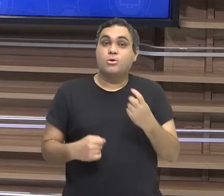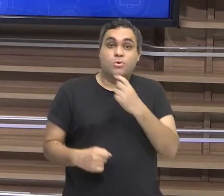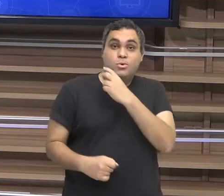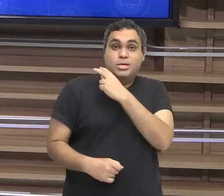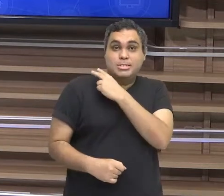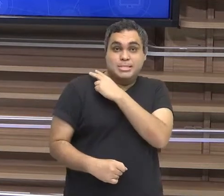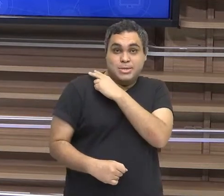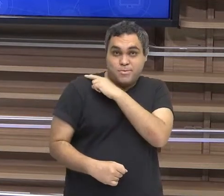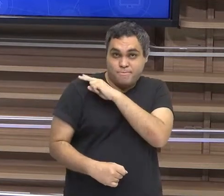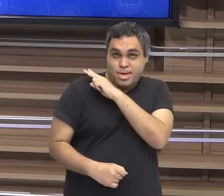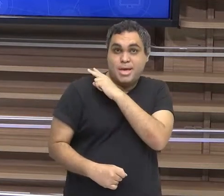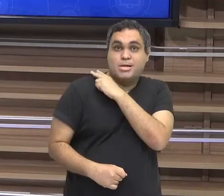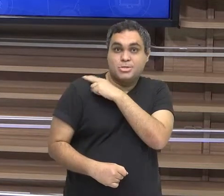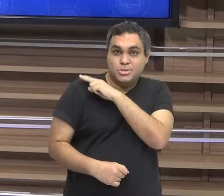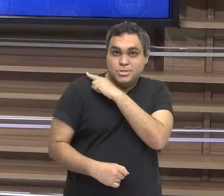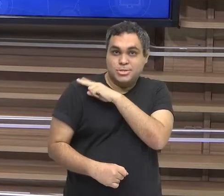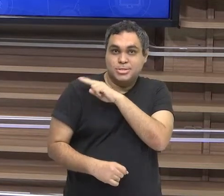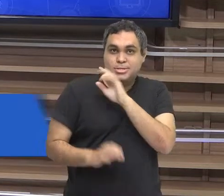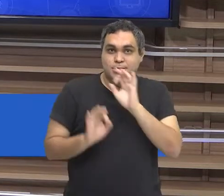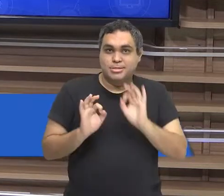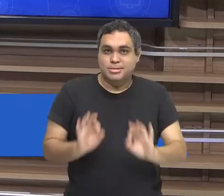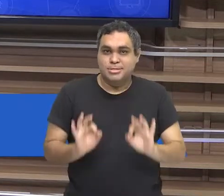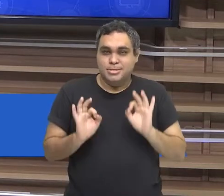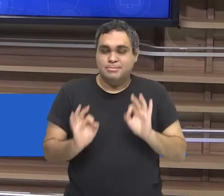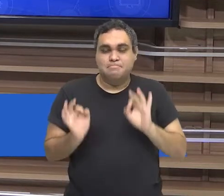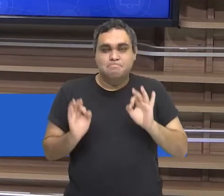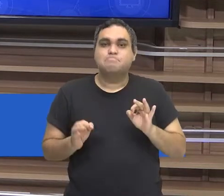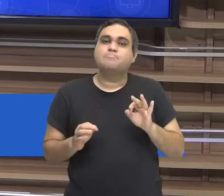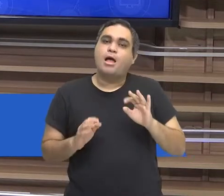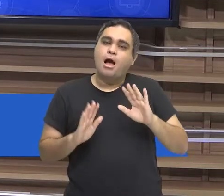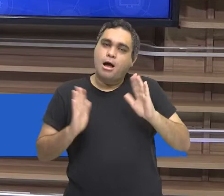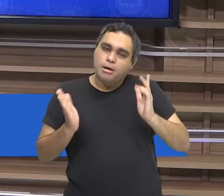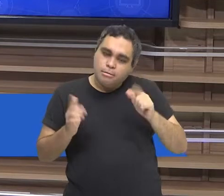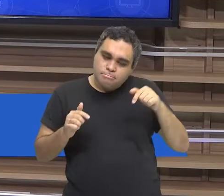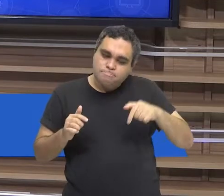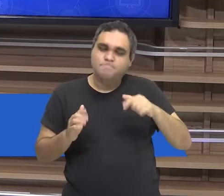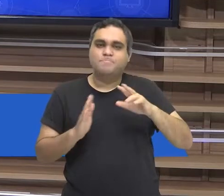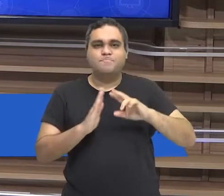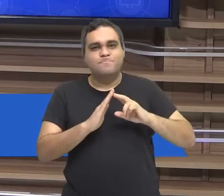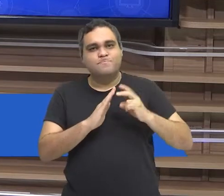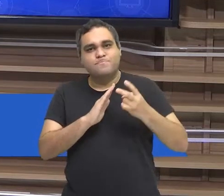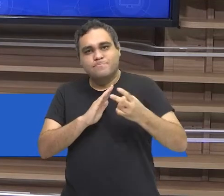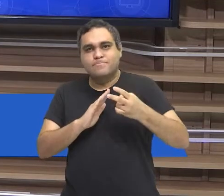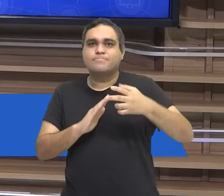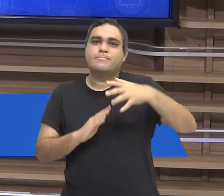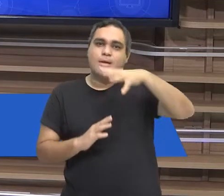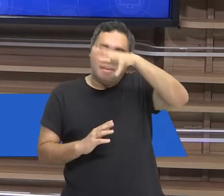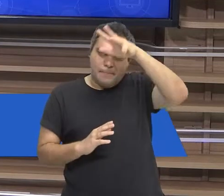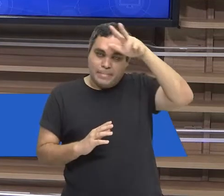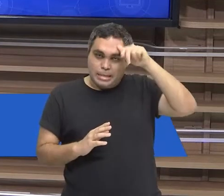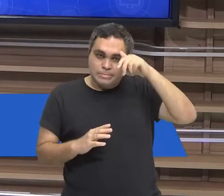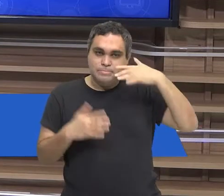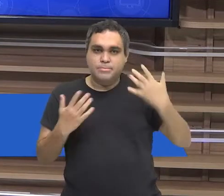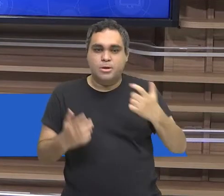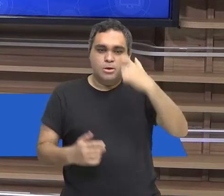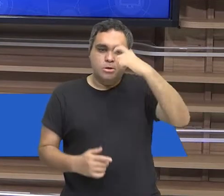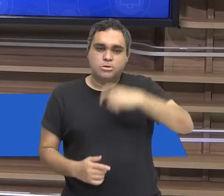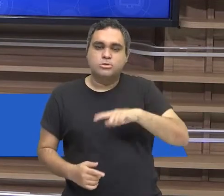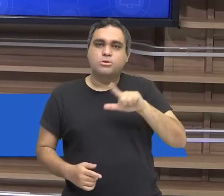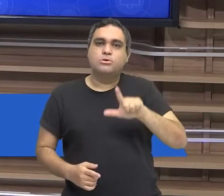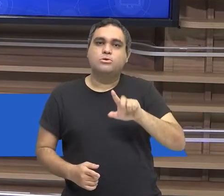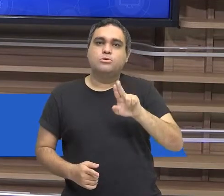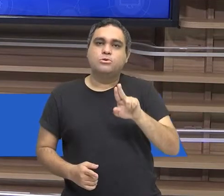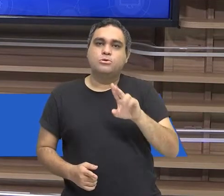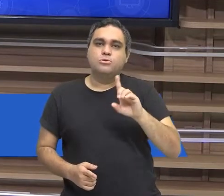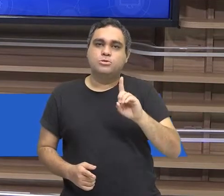Ensino Médio, a segunda série no nosso Aula em Casa Amazonas. Eu sou a professora Ludmila Dutra e estarei